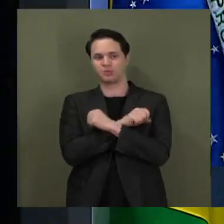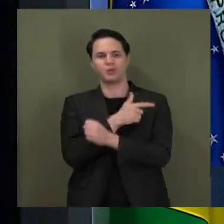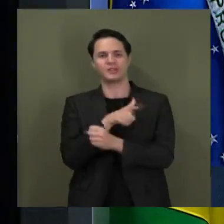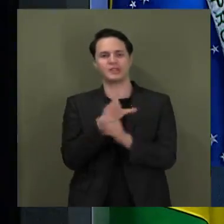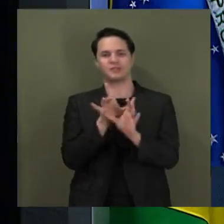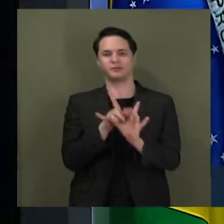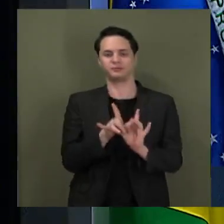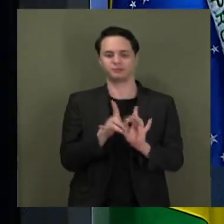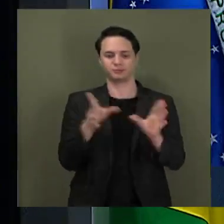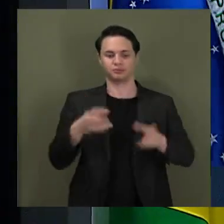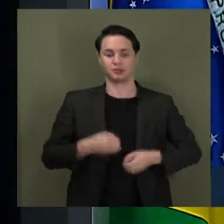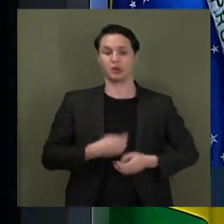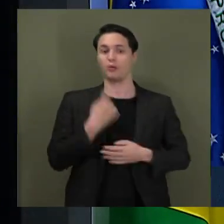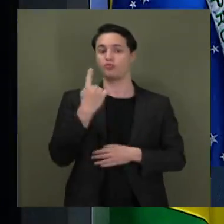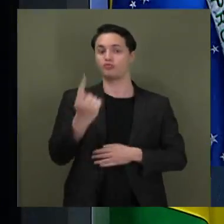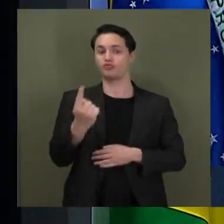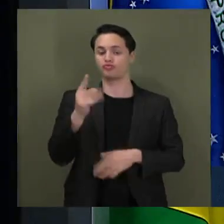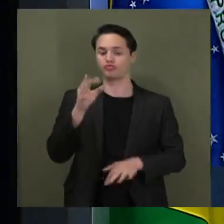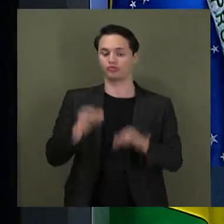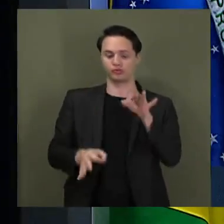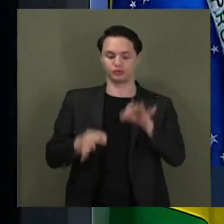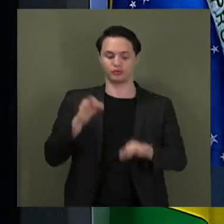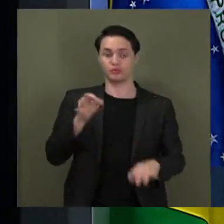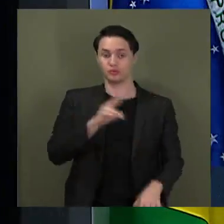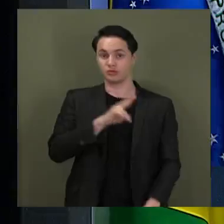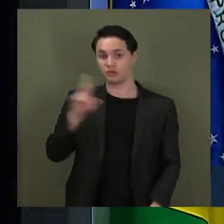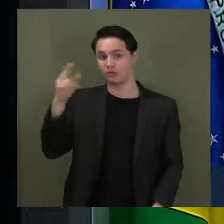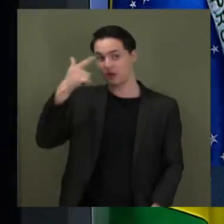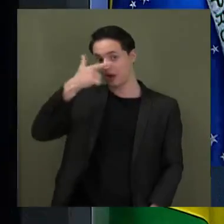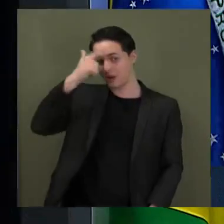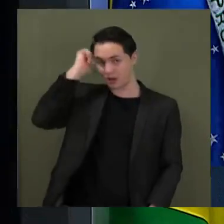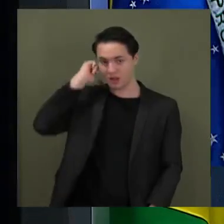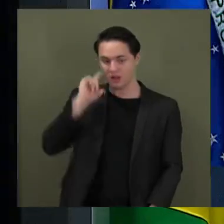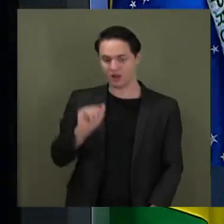liderada por um juiz da Suprema Corte chamado Alexandre de Moraes.